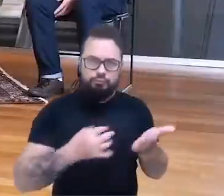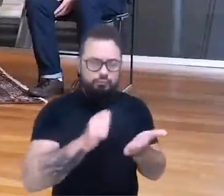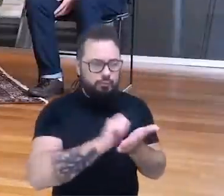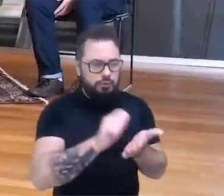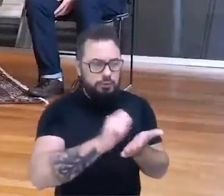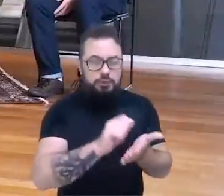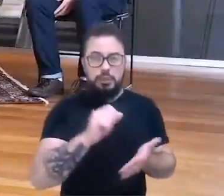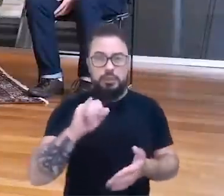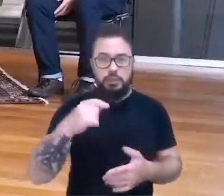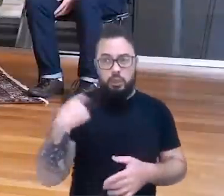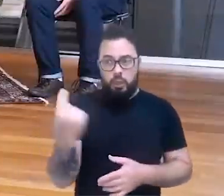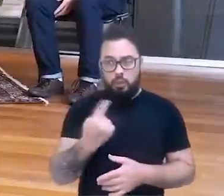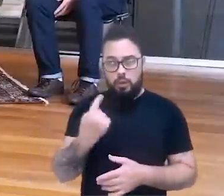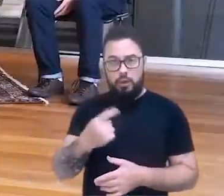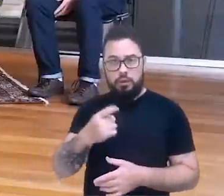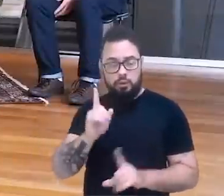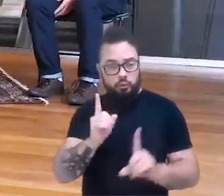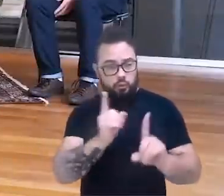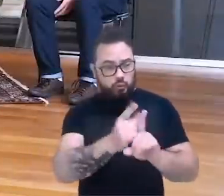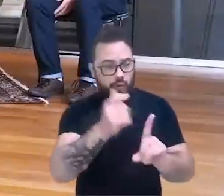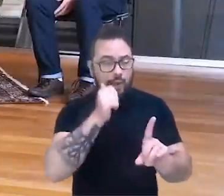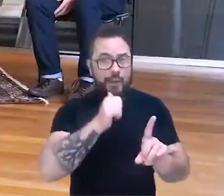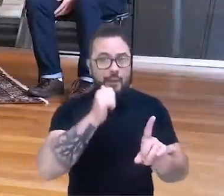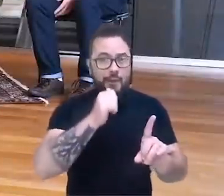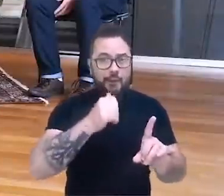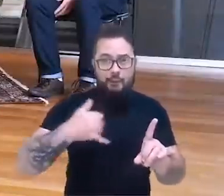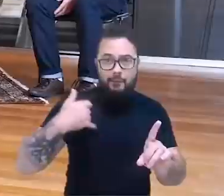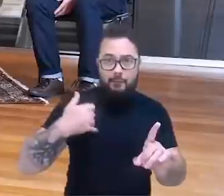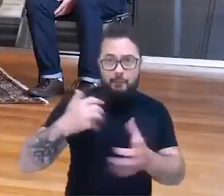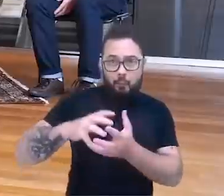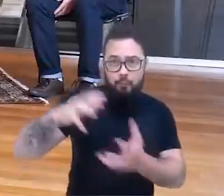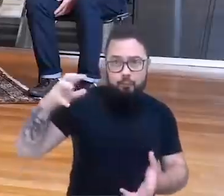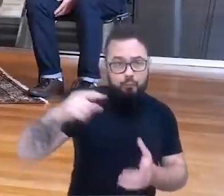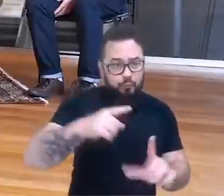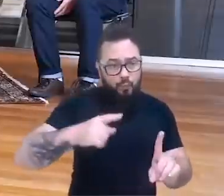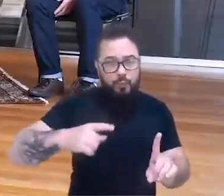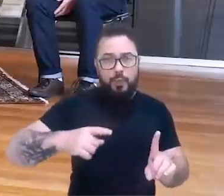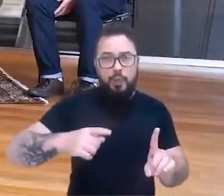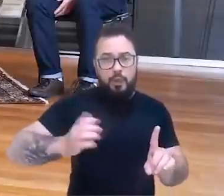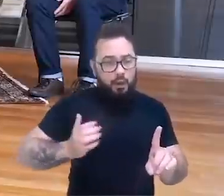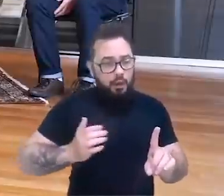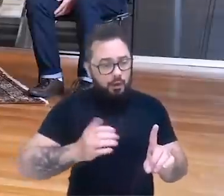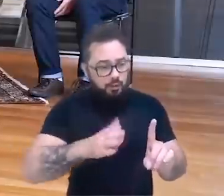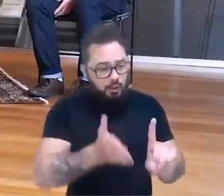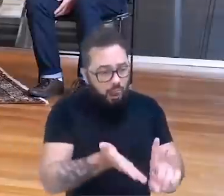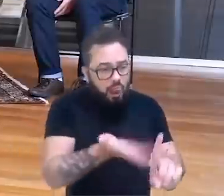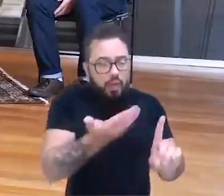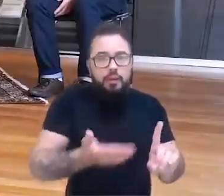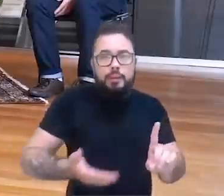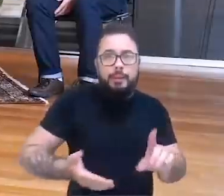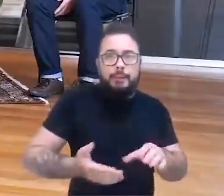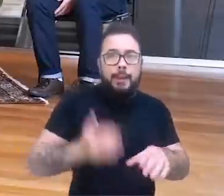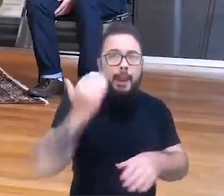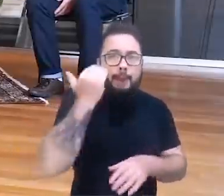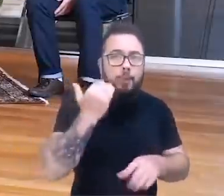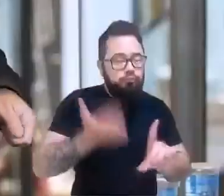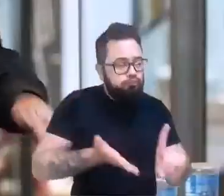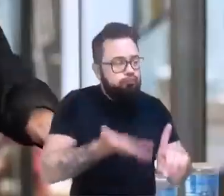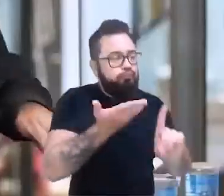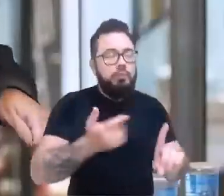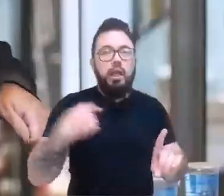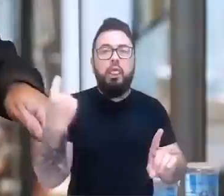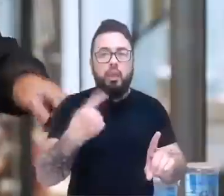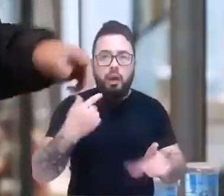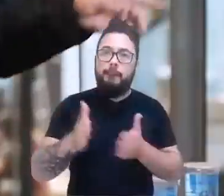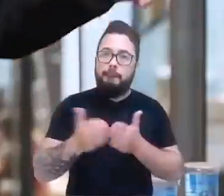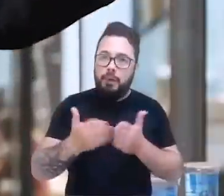para limpar a bunda do Idoso deles quem limpa né senão a gente para fritar o filé mignon de resultado nem contar mas Lennon Você vai